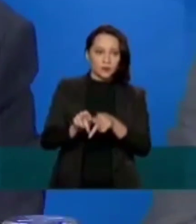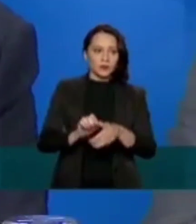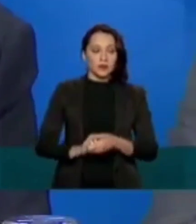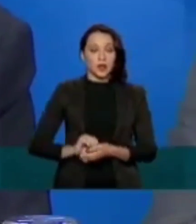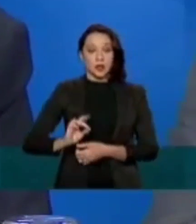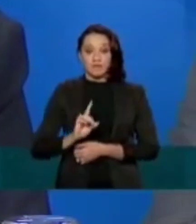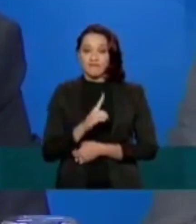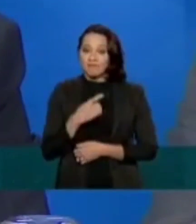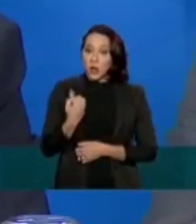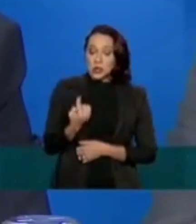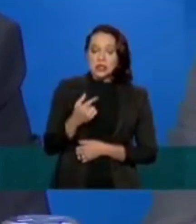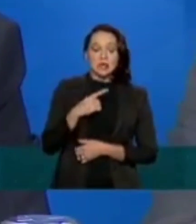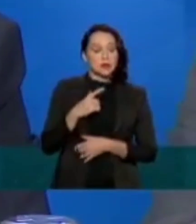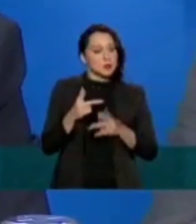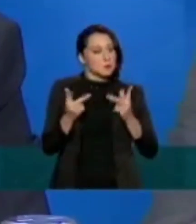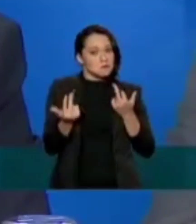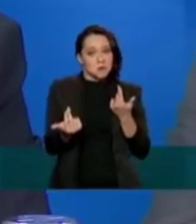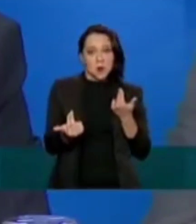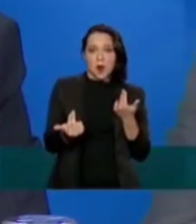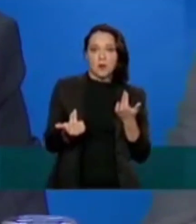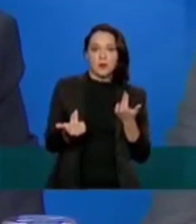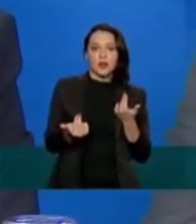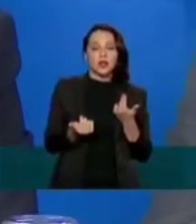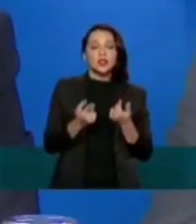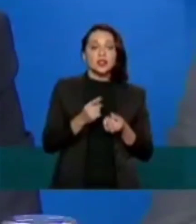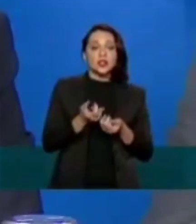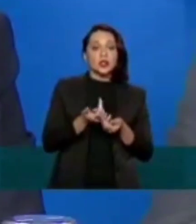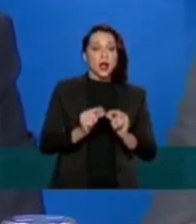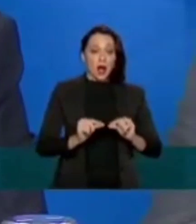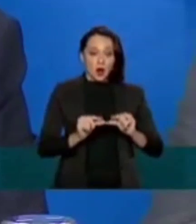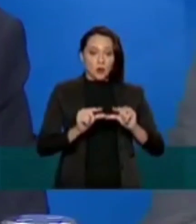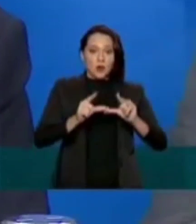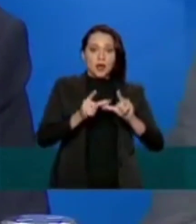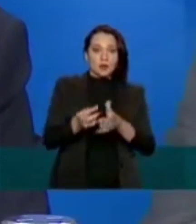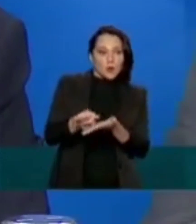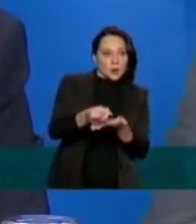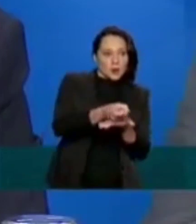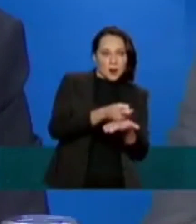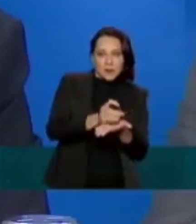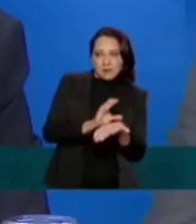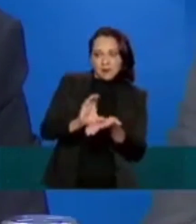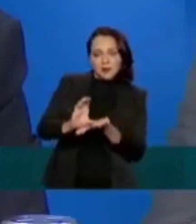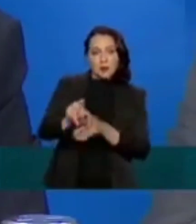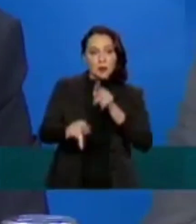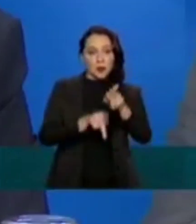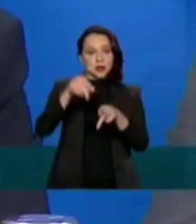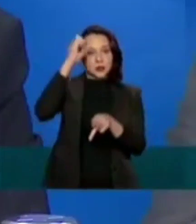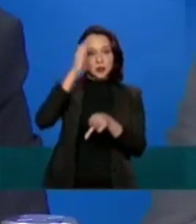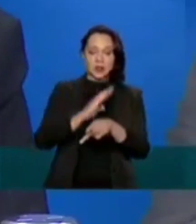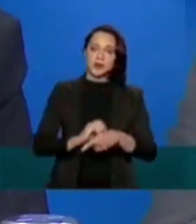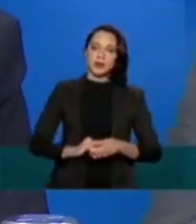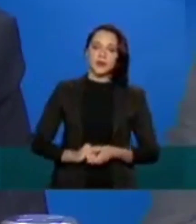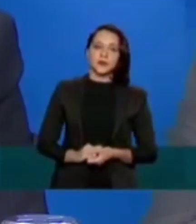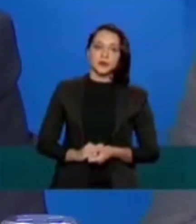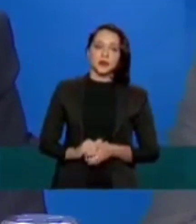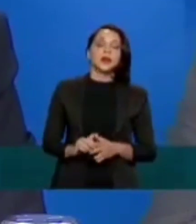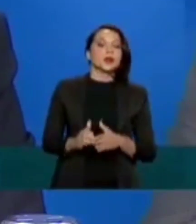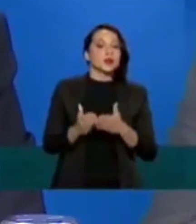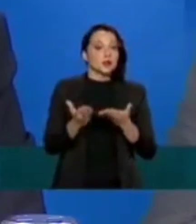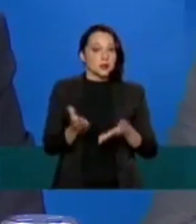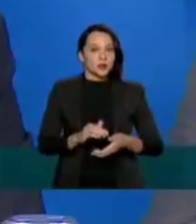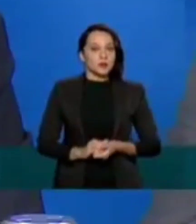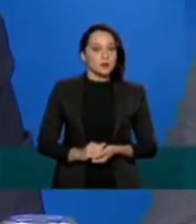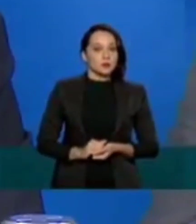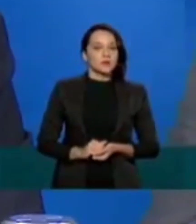Nós estamos com esse comportamento de transferência do aumento de arrecadação para a população brasileira. Então,